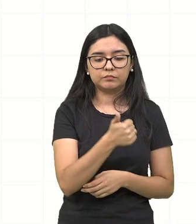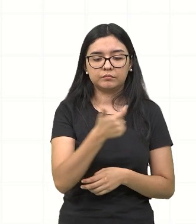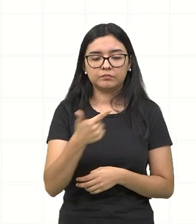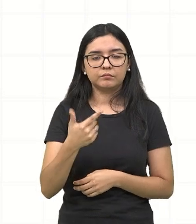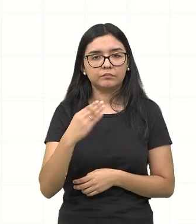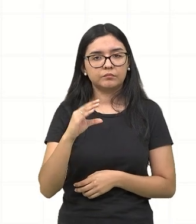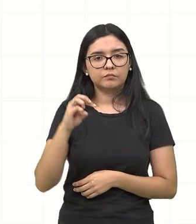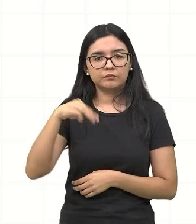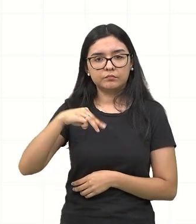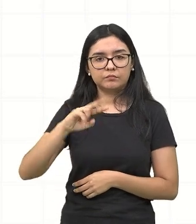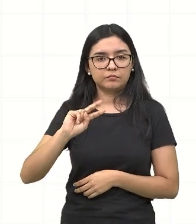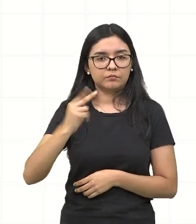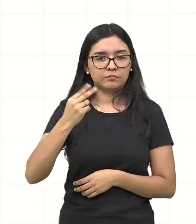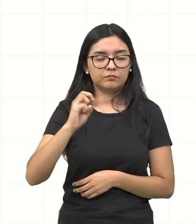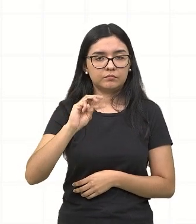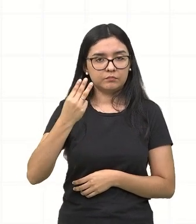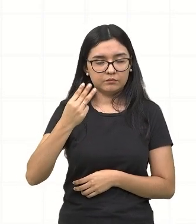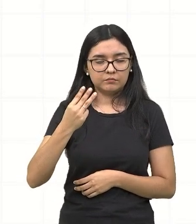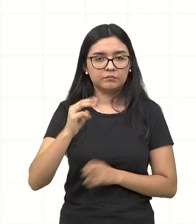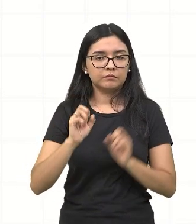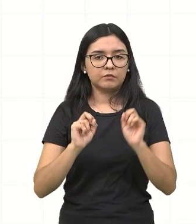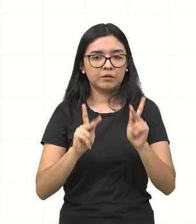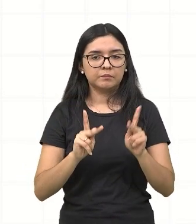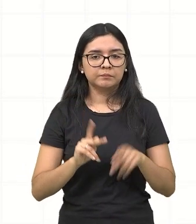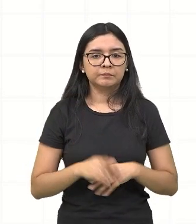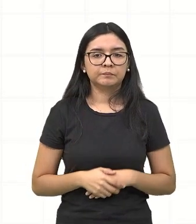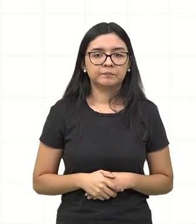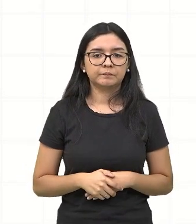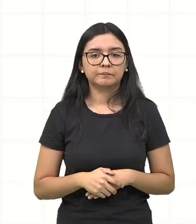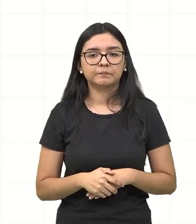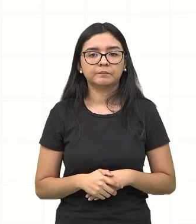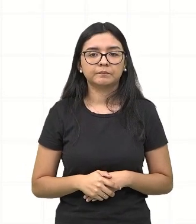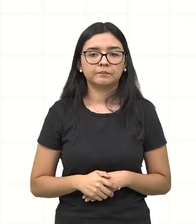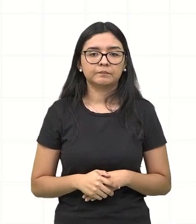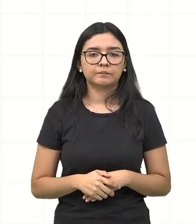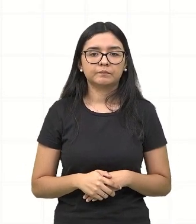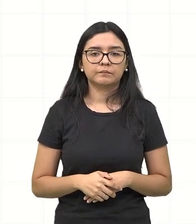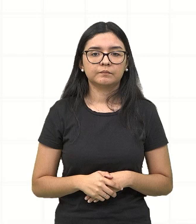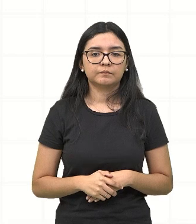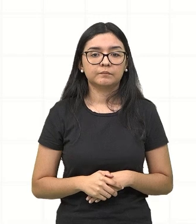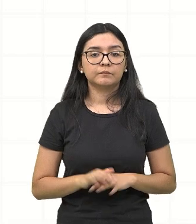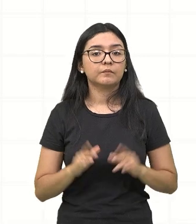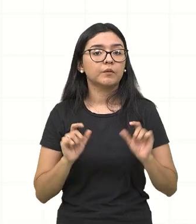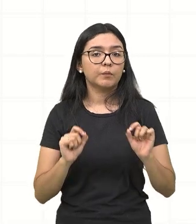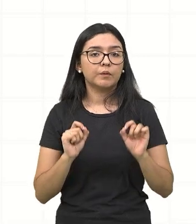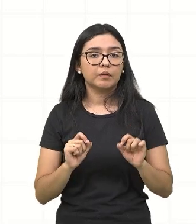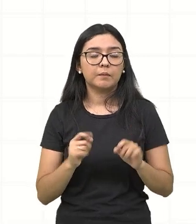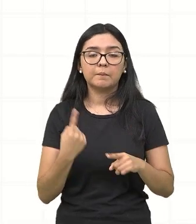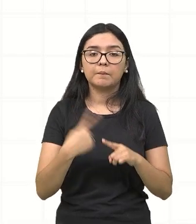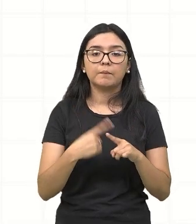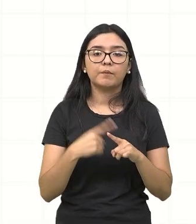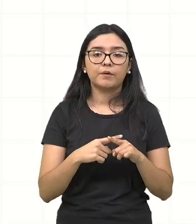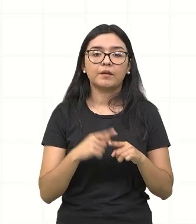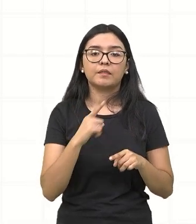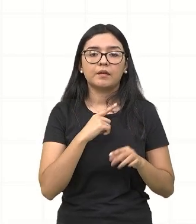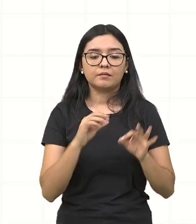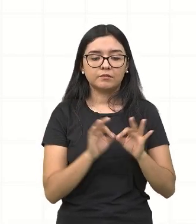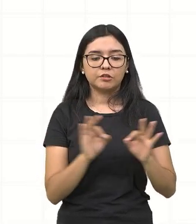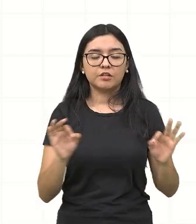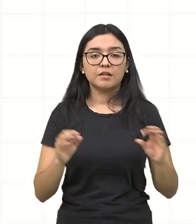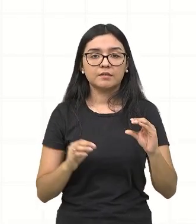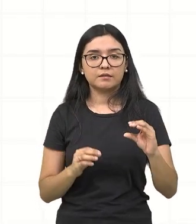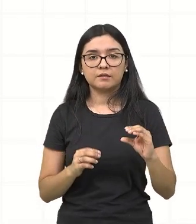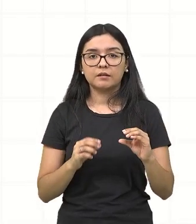12 centímetros cúbicos. Tudo bem? Ó, também porque está levando em consideração a unidade de medida, tá